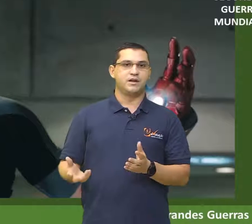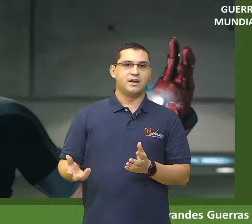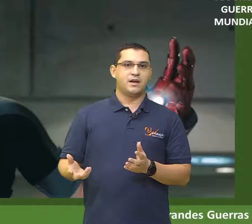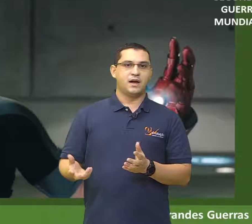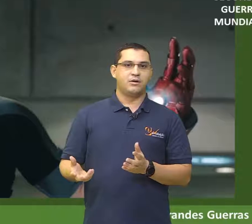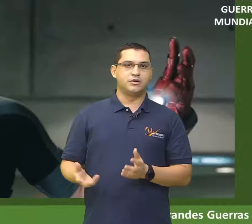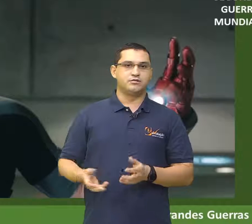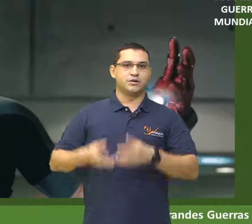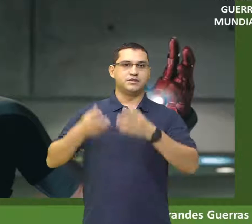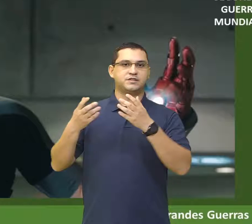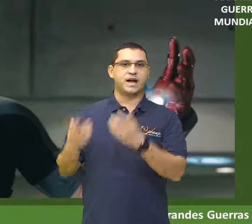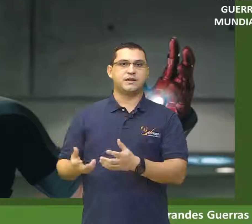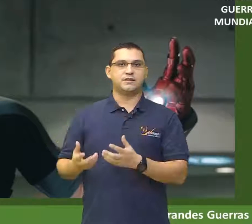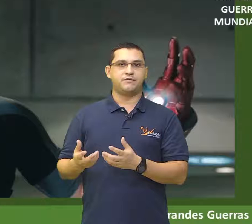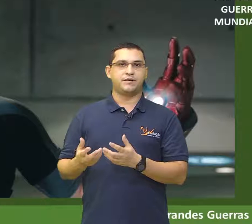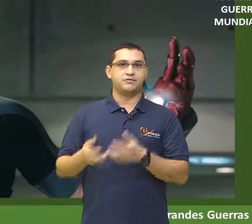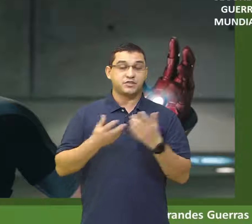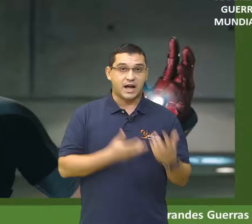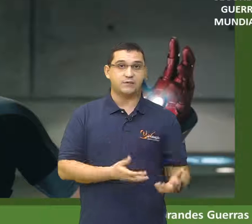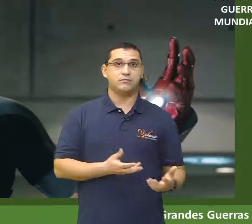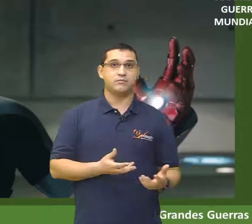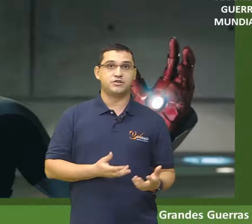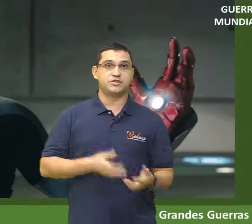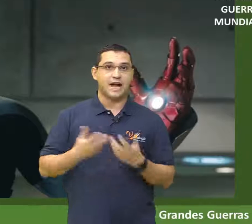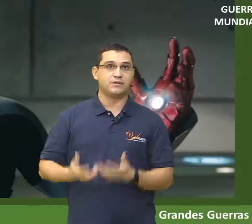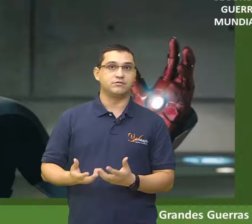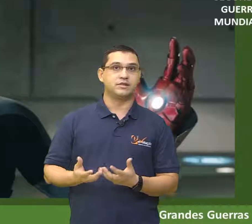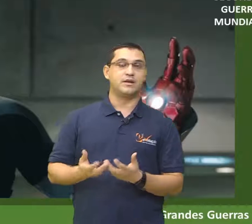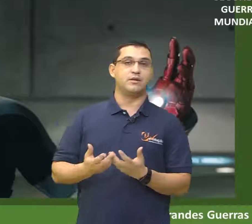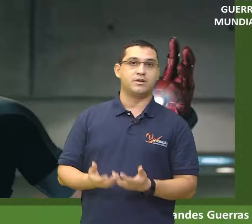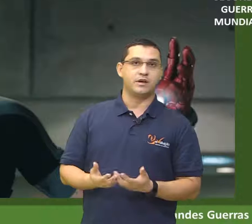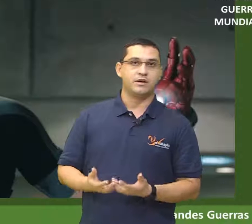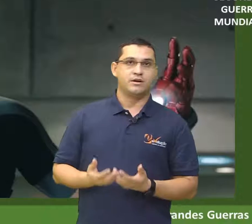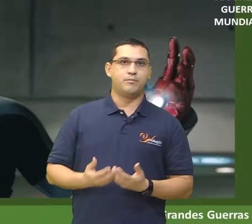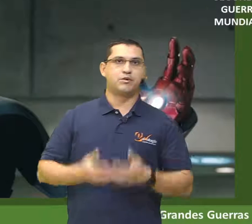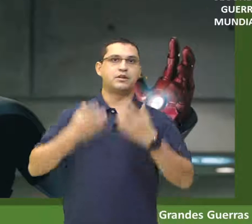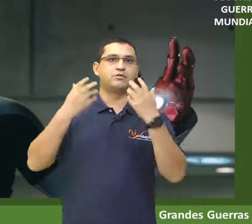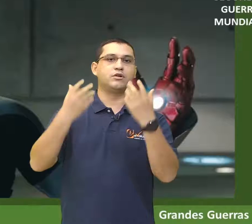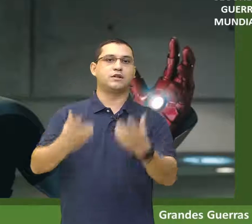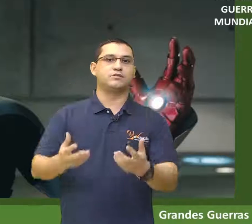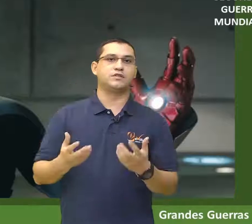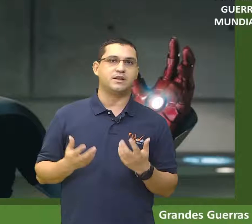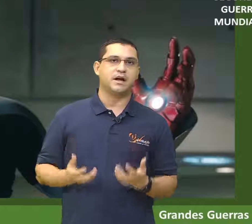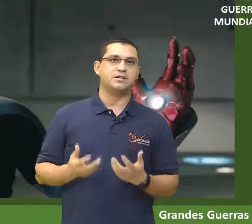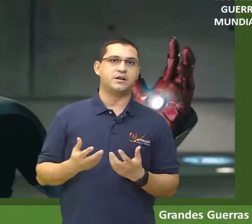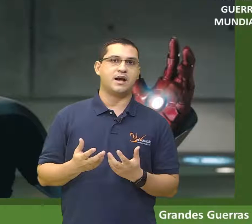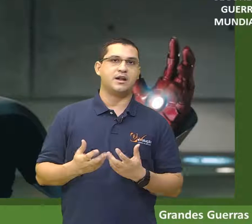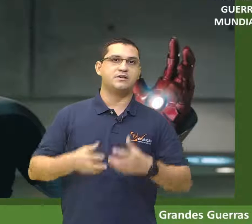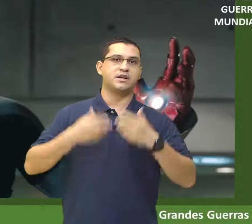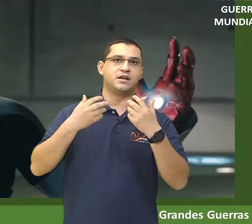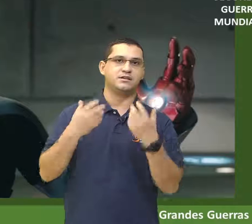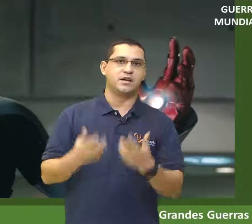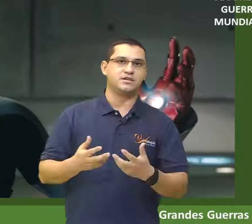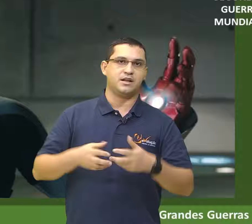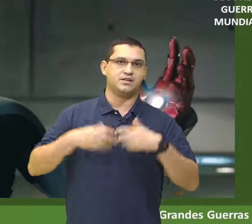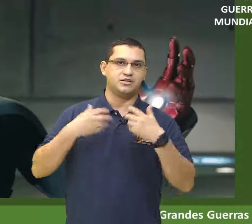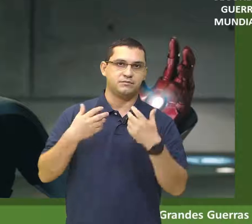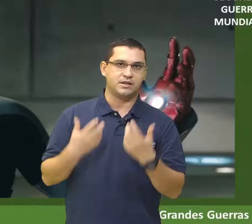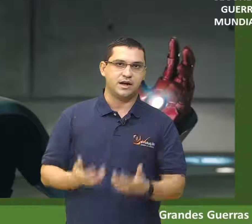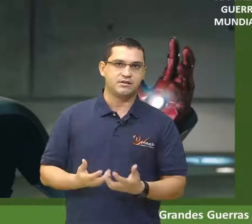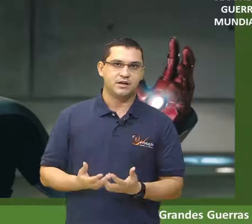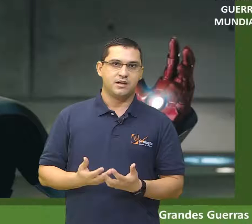Civil, aonde o Tony Stark defende o Estado seria o quê? O protetor da sociedade, a garantia das leis,